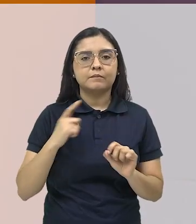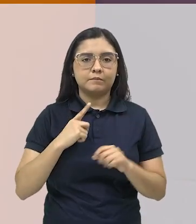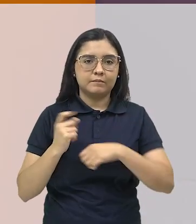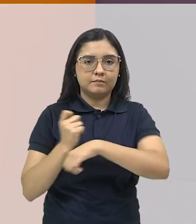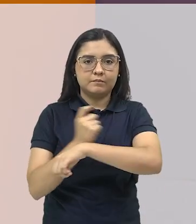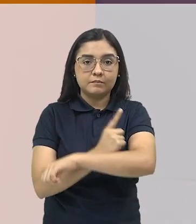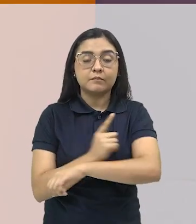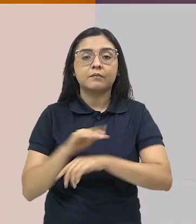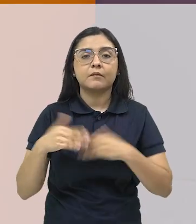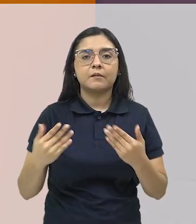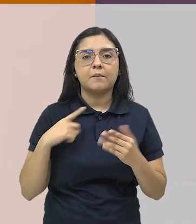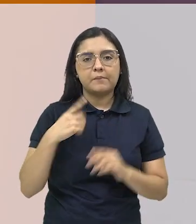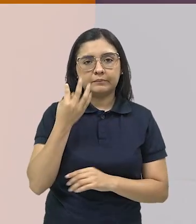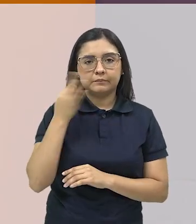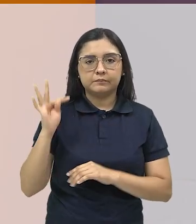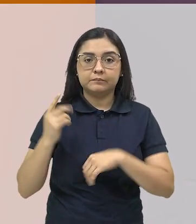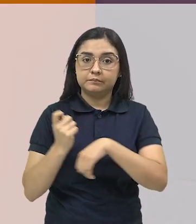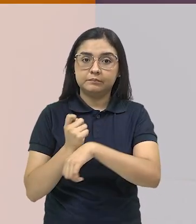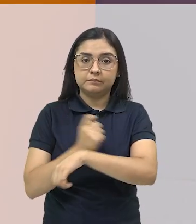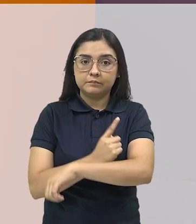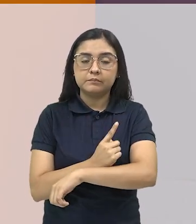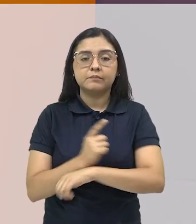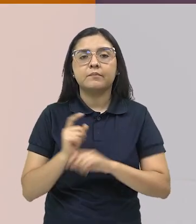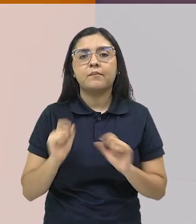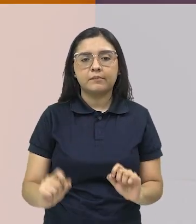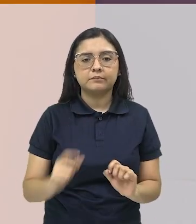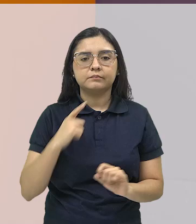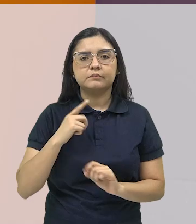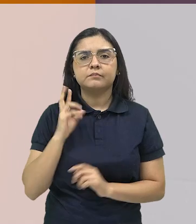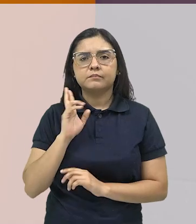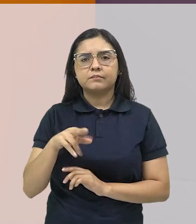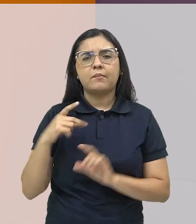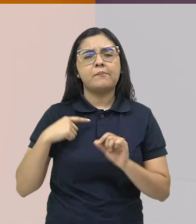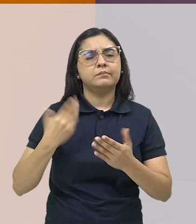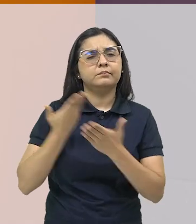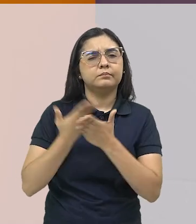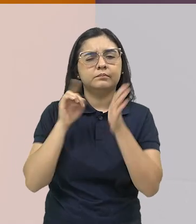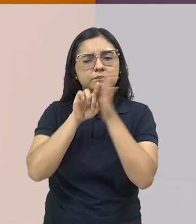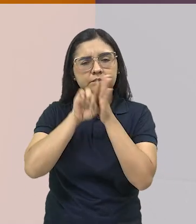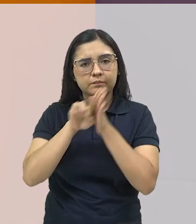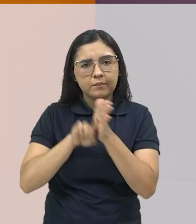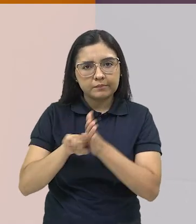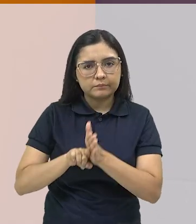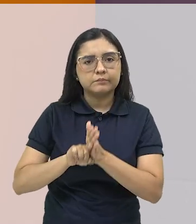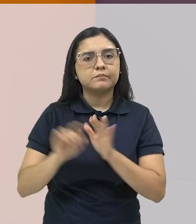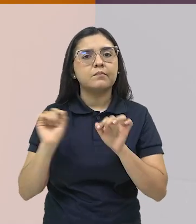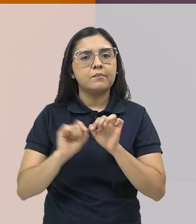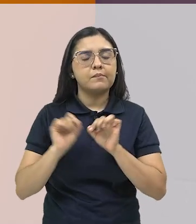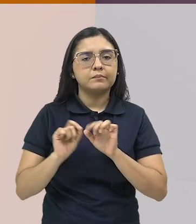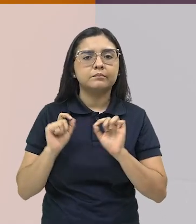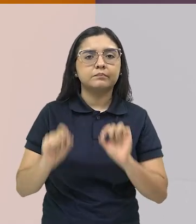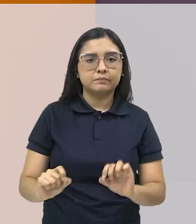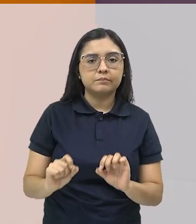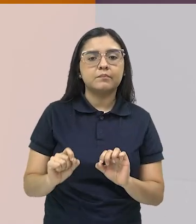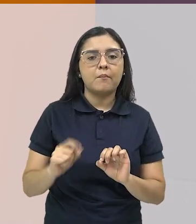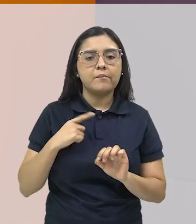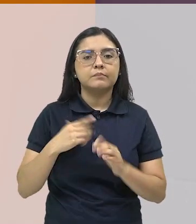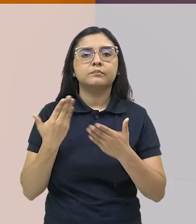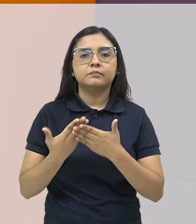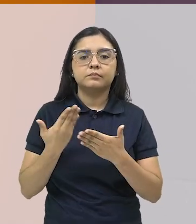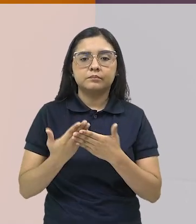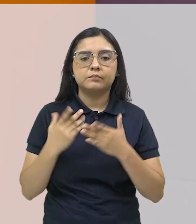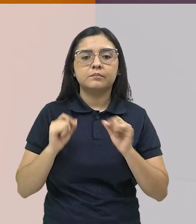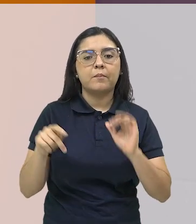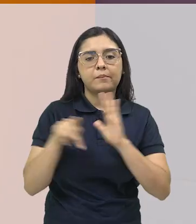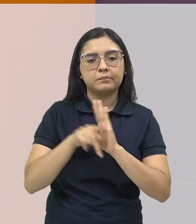evolução. A teoria da evolução é o resultado de muitas pesquisas que foram realizadas a partir do estudo